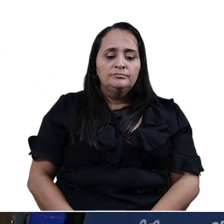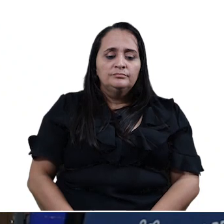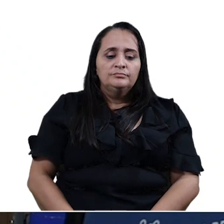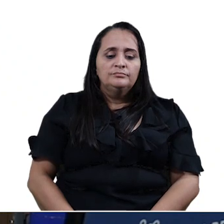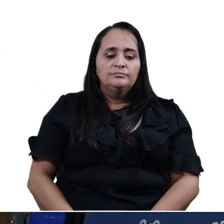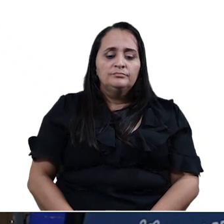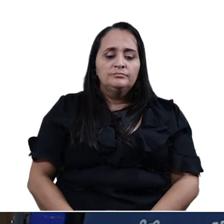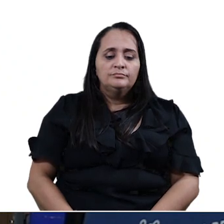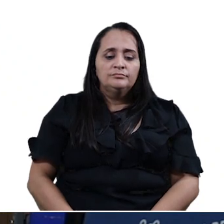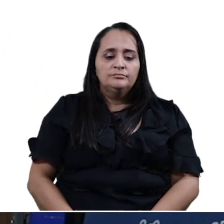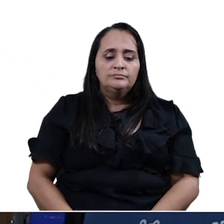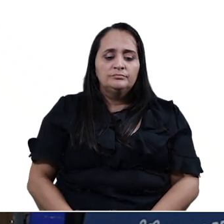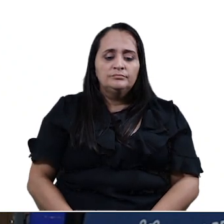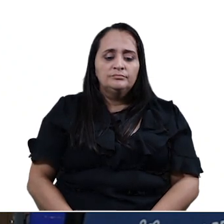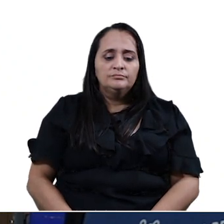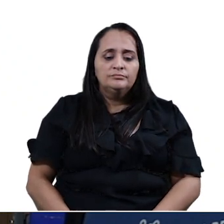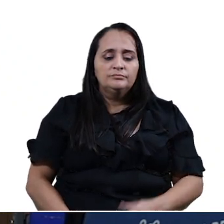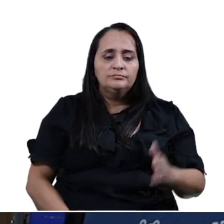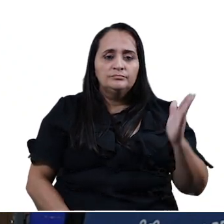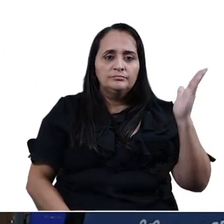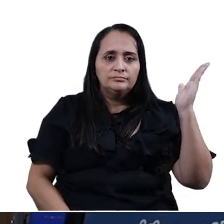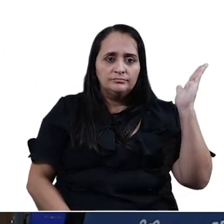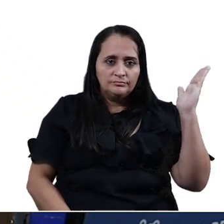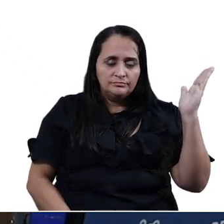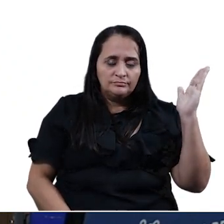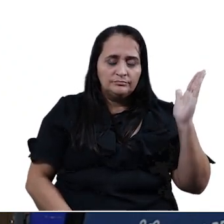mais 4.